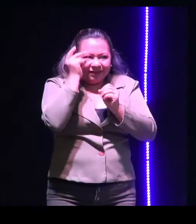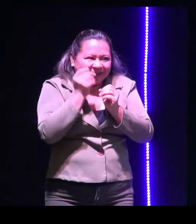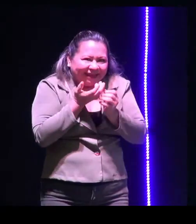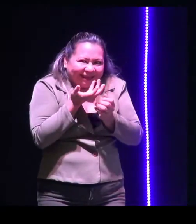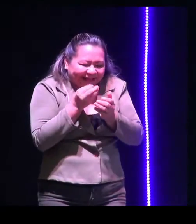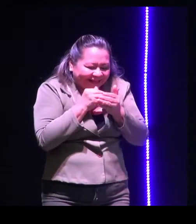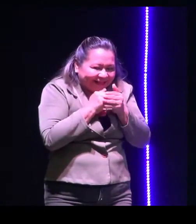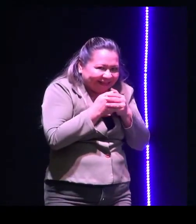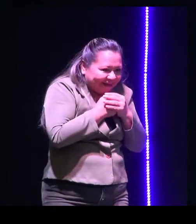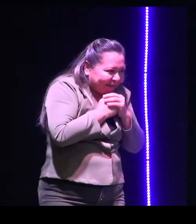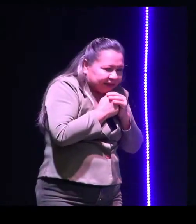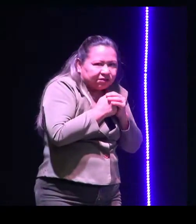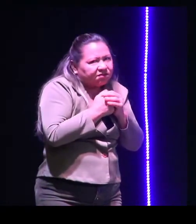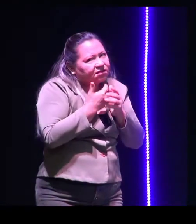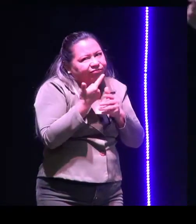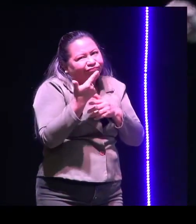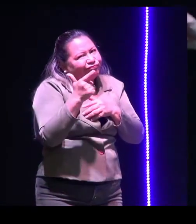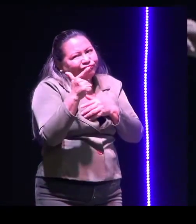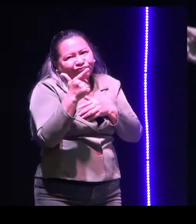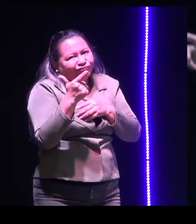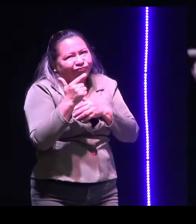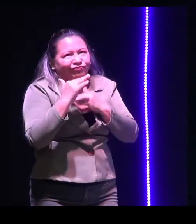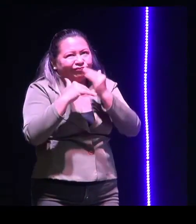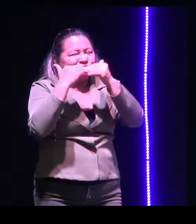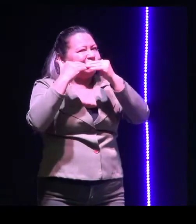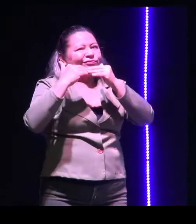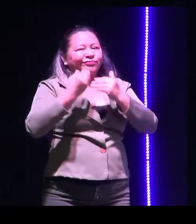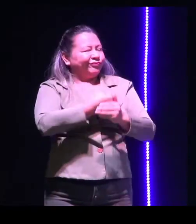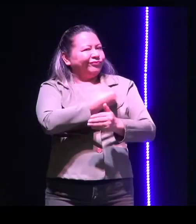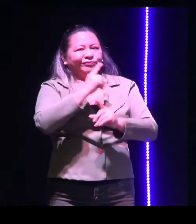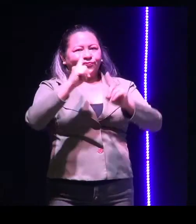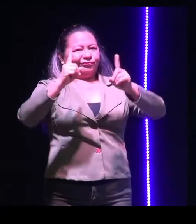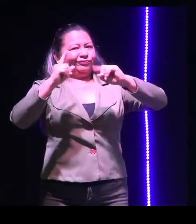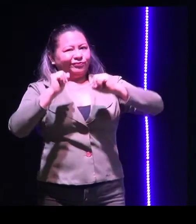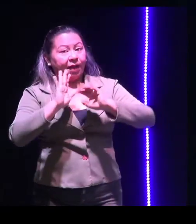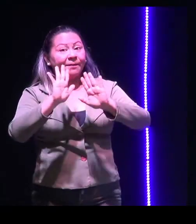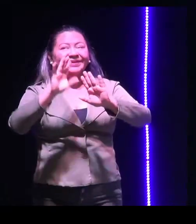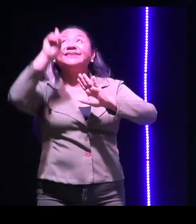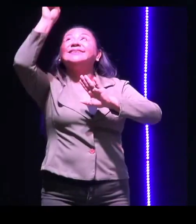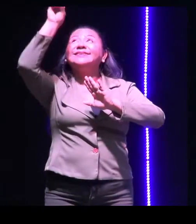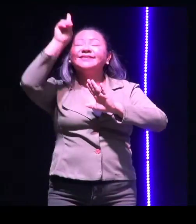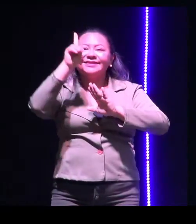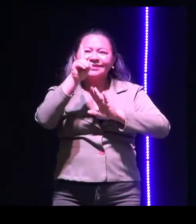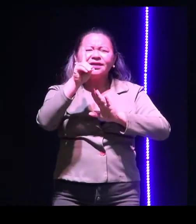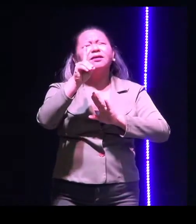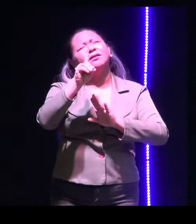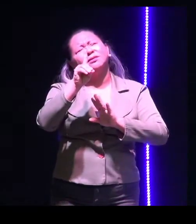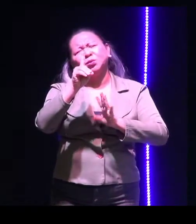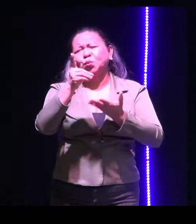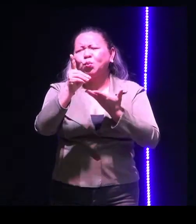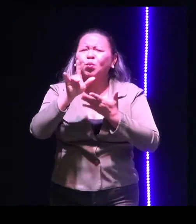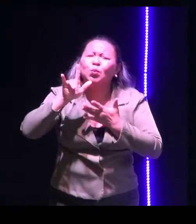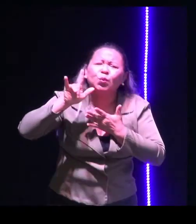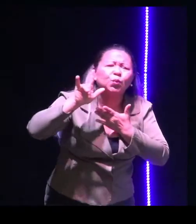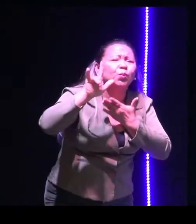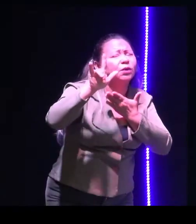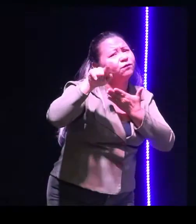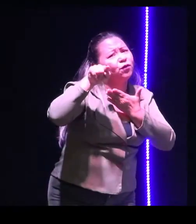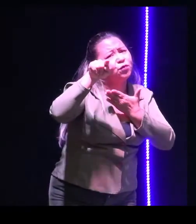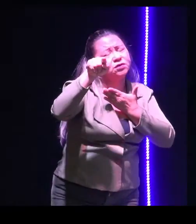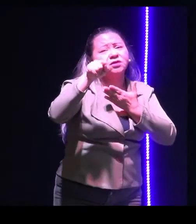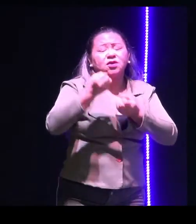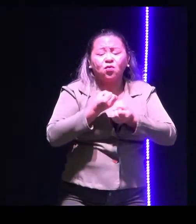seus pecados não terá sucesso na vida, mas Deus tem misericórdia de